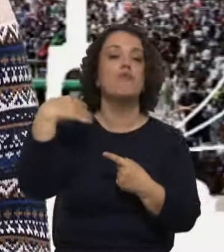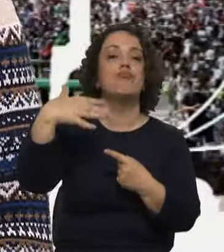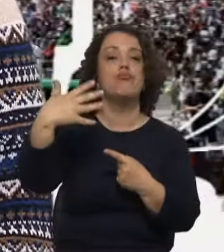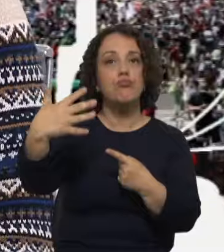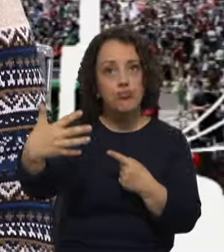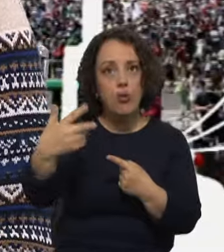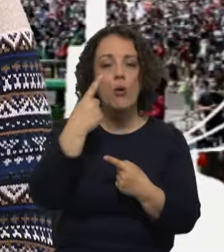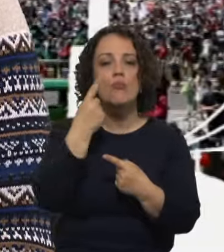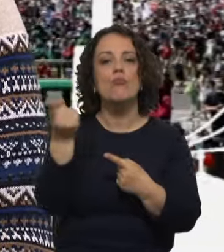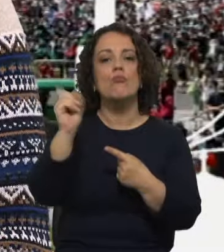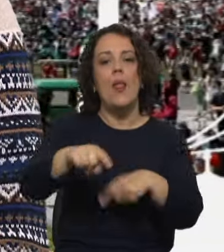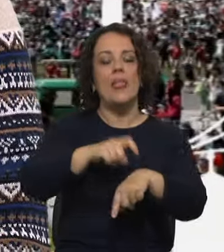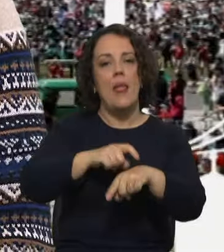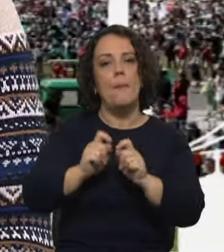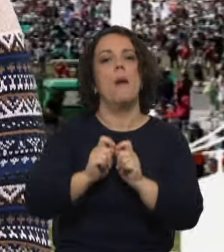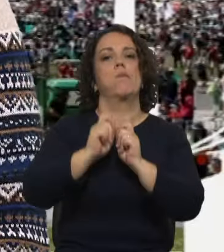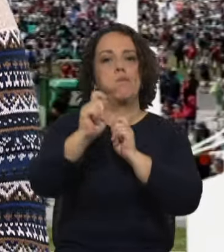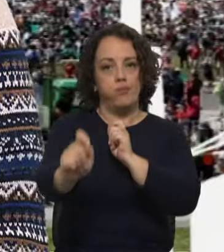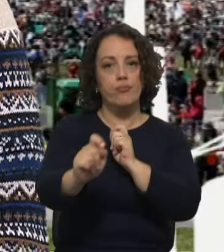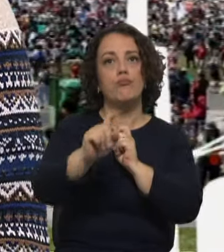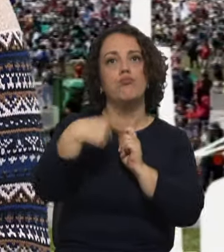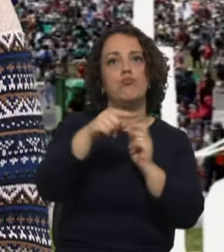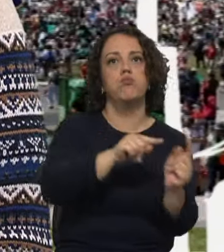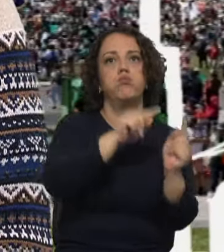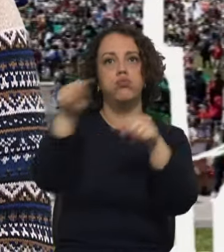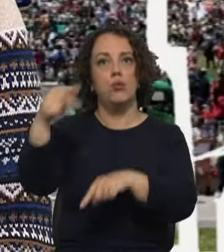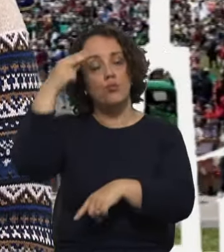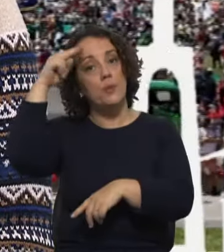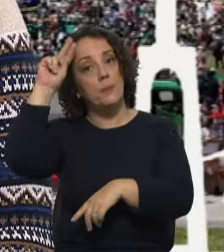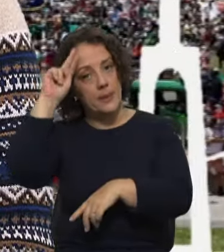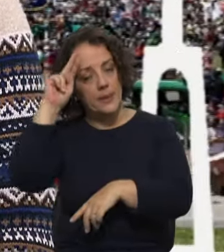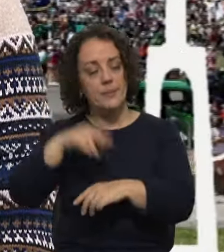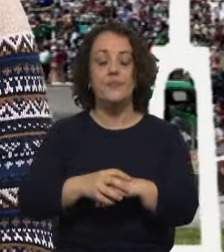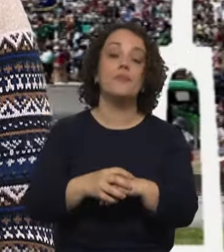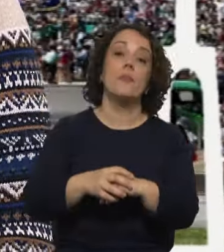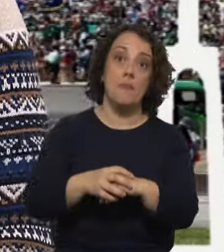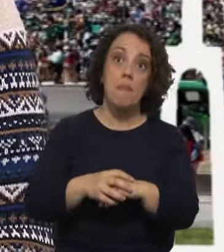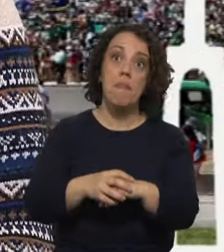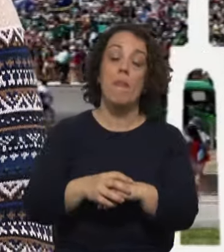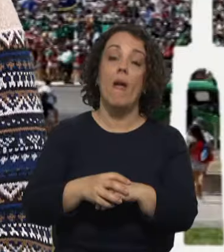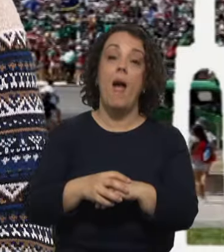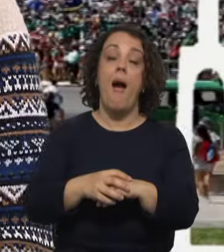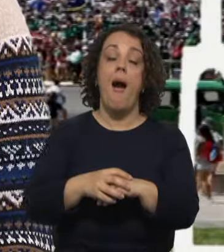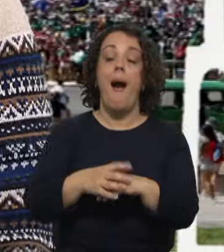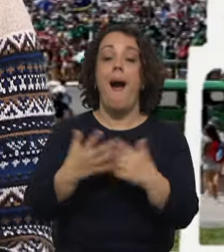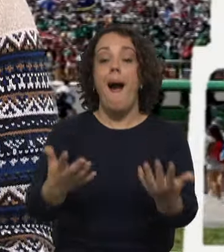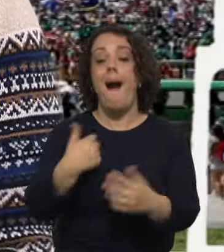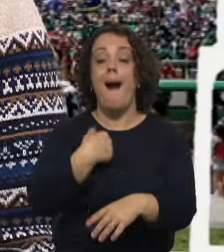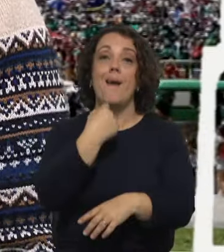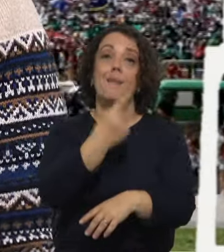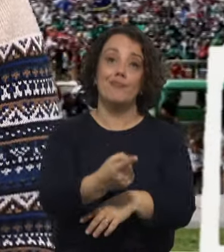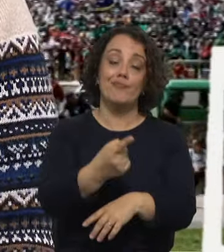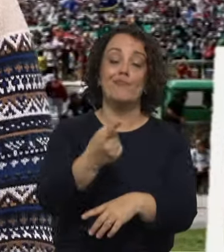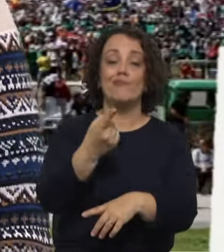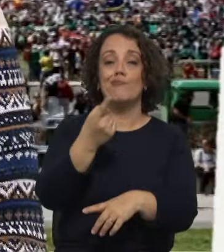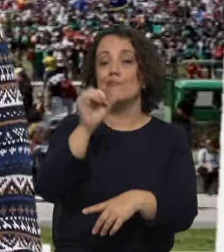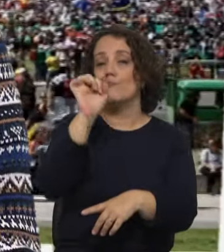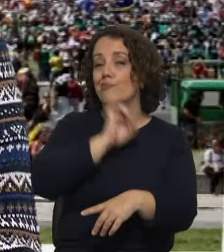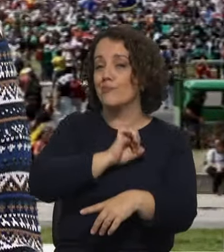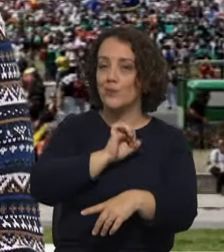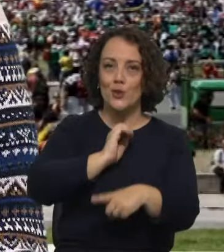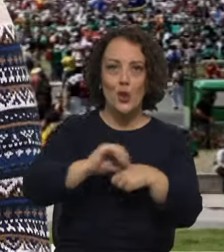renovei o período de Missão e fui então para para Moçambique eh e nós tivemos aquilo que eu consider ser a Sorte Nós temos uma ligação muito grande